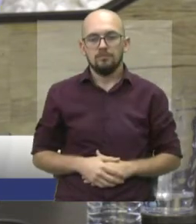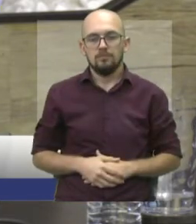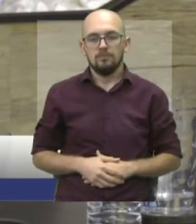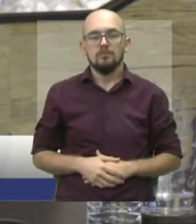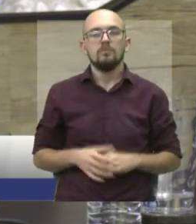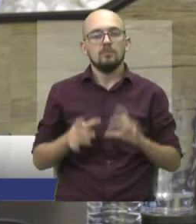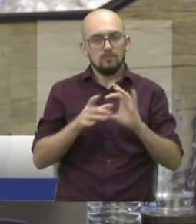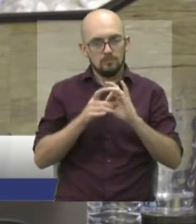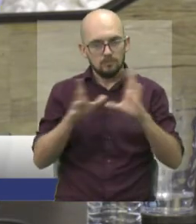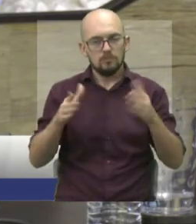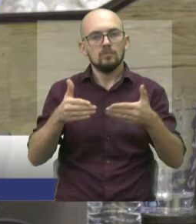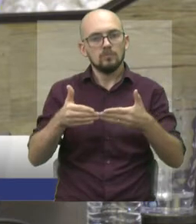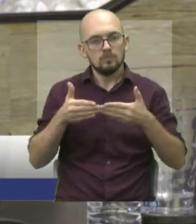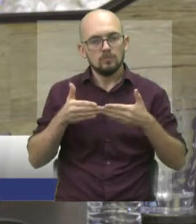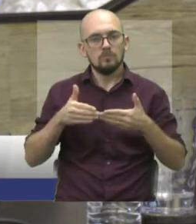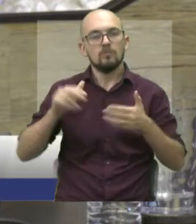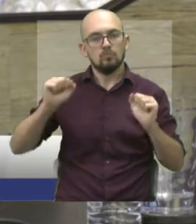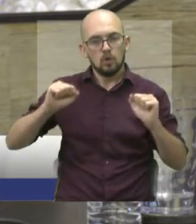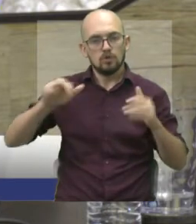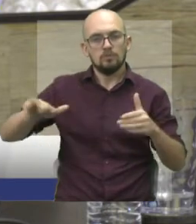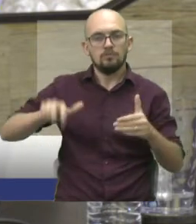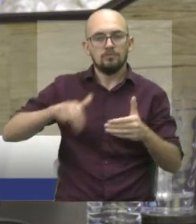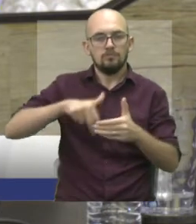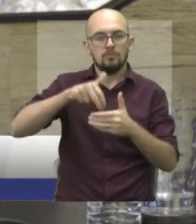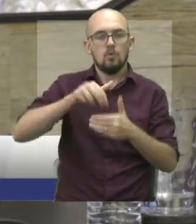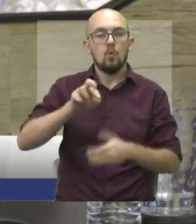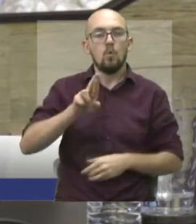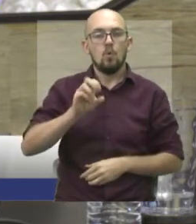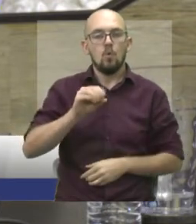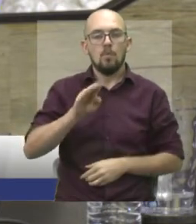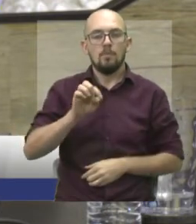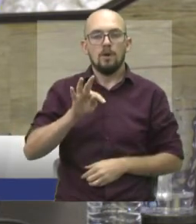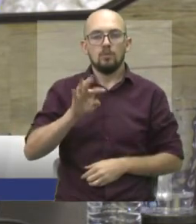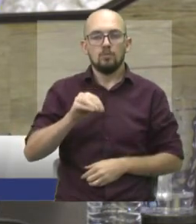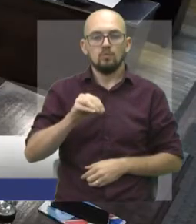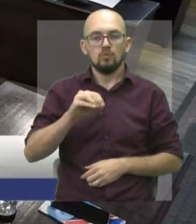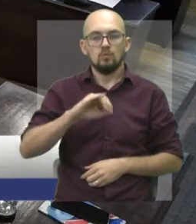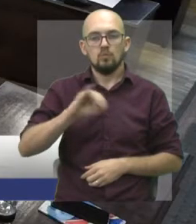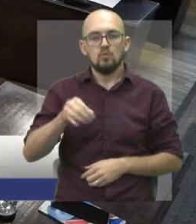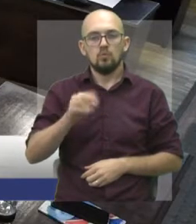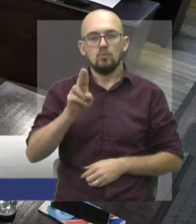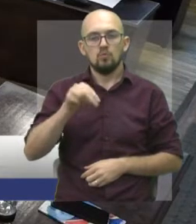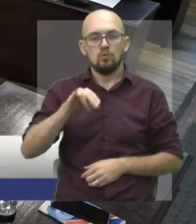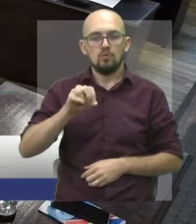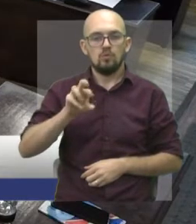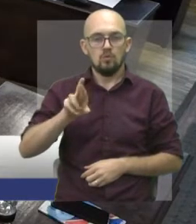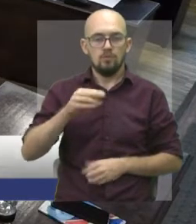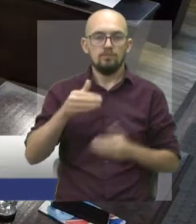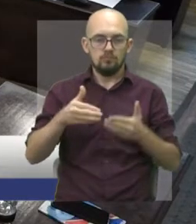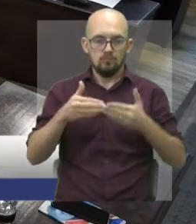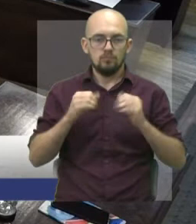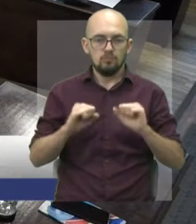Pode, por gentileza, ocupar a tribuna o senhor Roberto Pimentel Júnior, por favor.